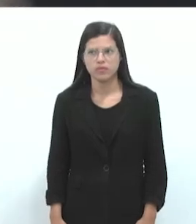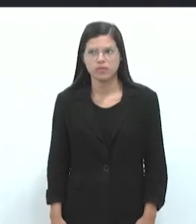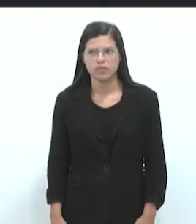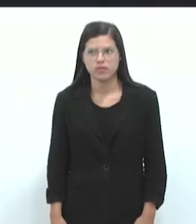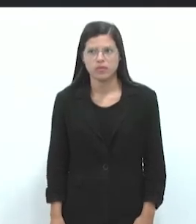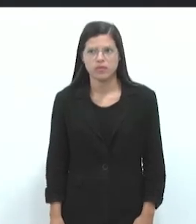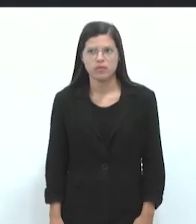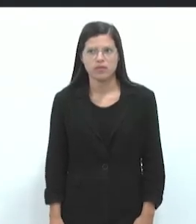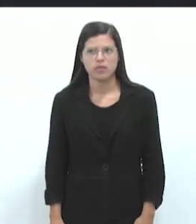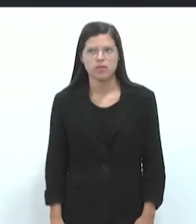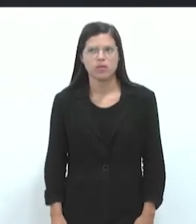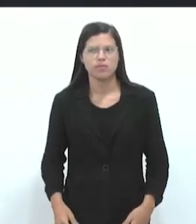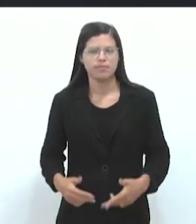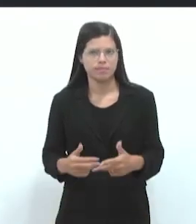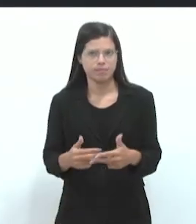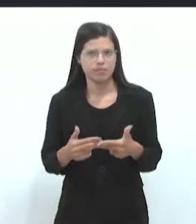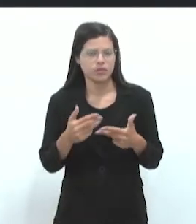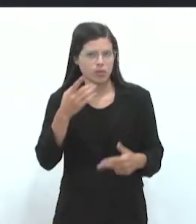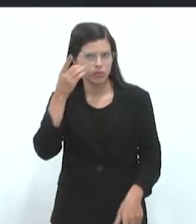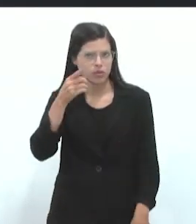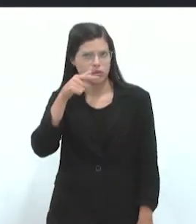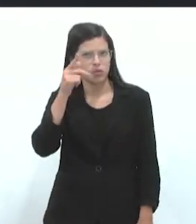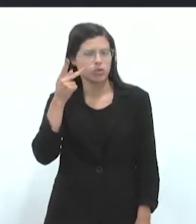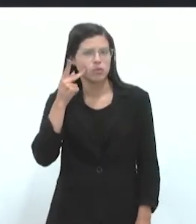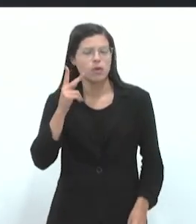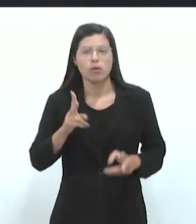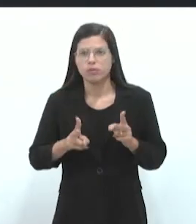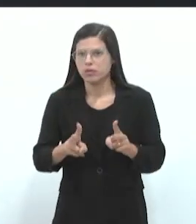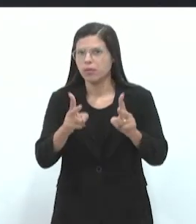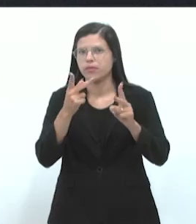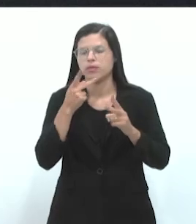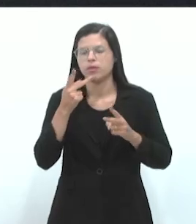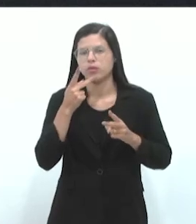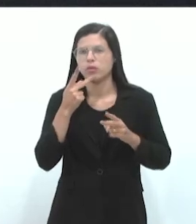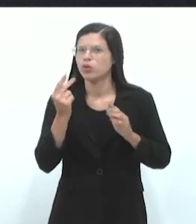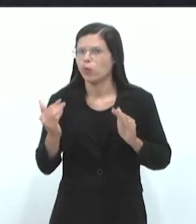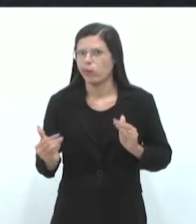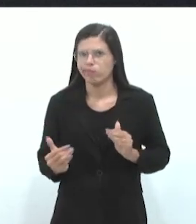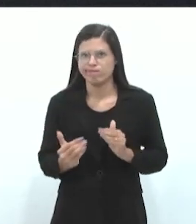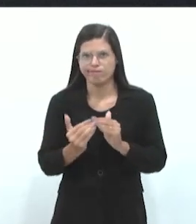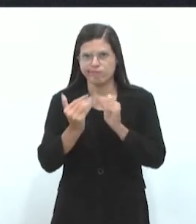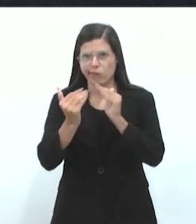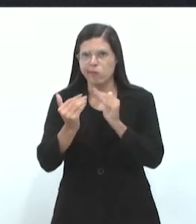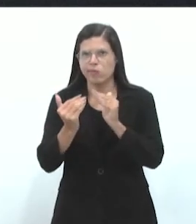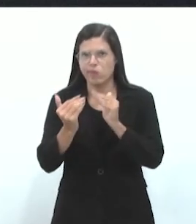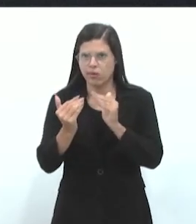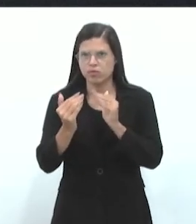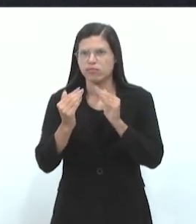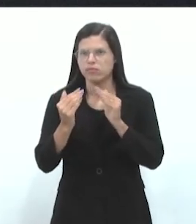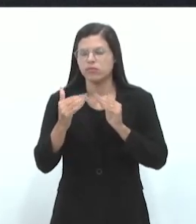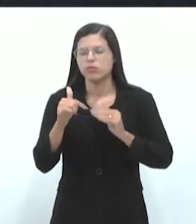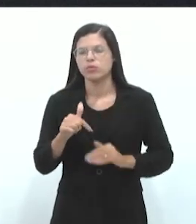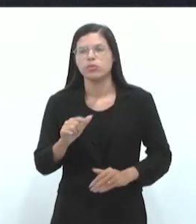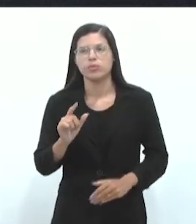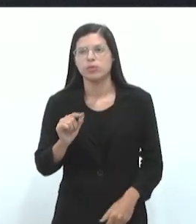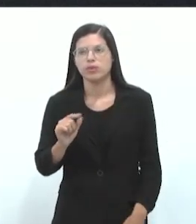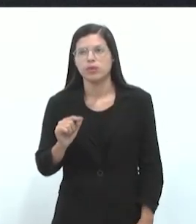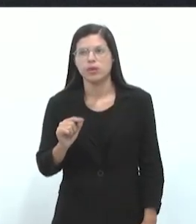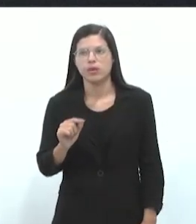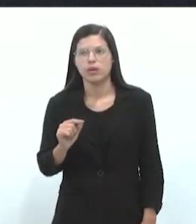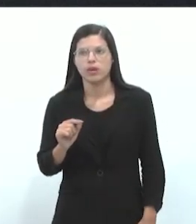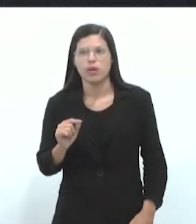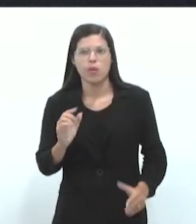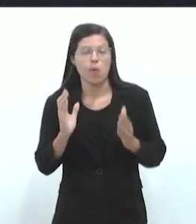também o deputado Luiz Paulo sempre se insurgiu, e eu me filio a essa insatisfação, é o comportamento reiterado